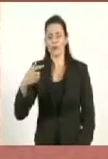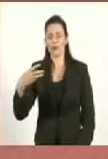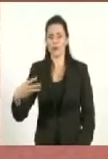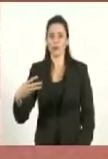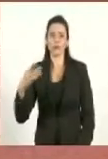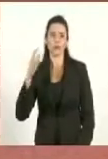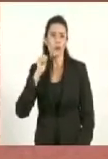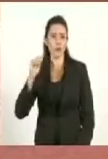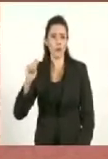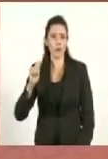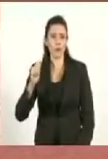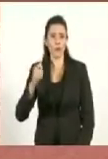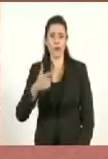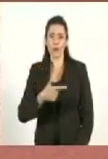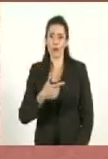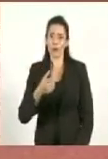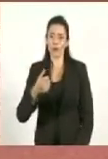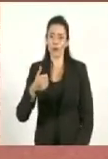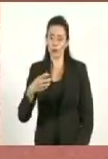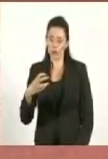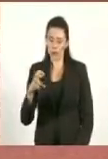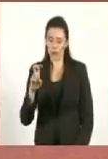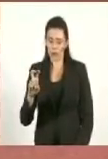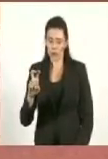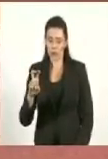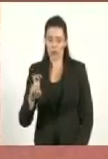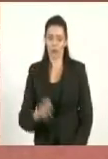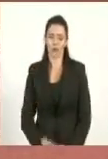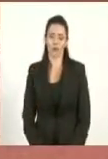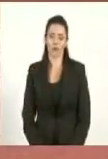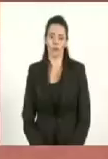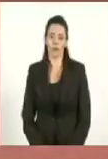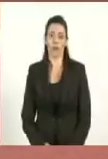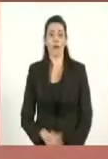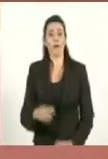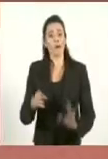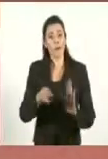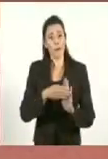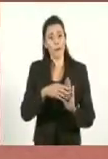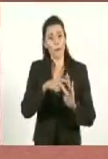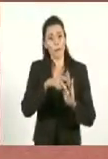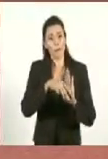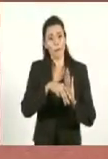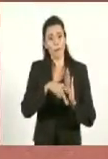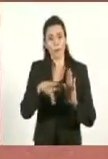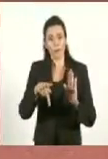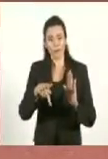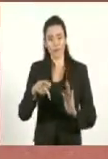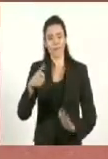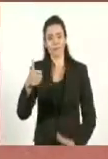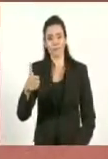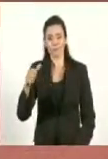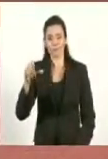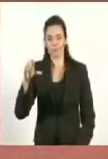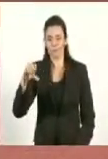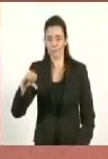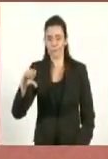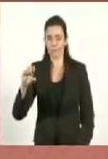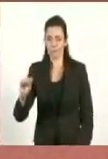1º, com a seguinte redação, artigo 2º, o valor constante do anexo